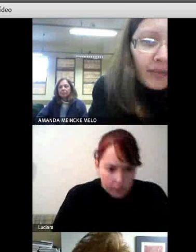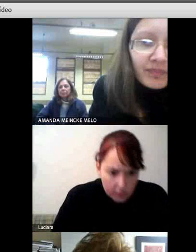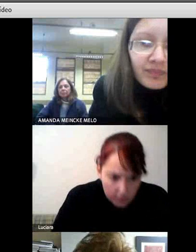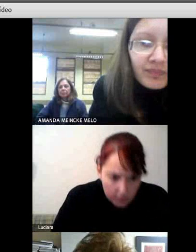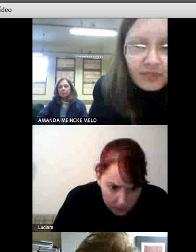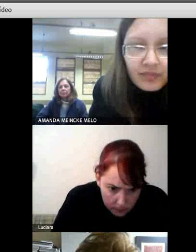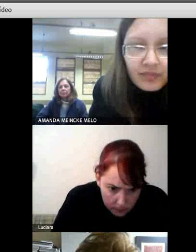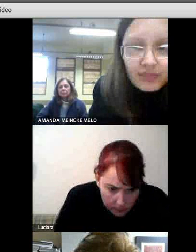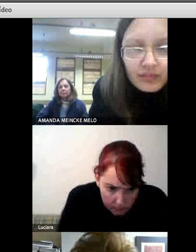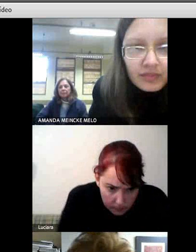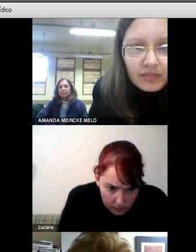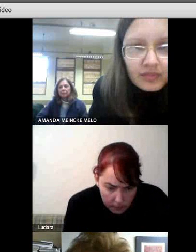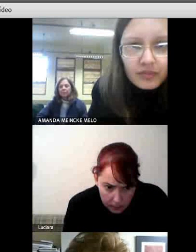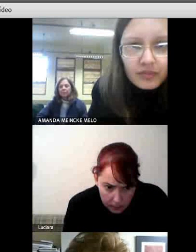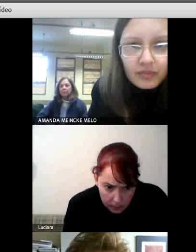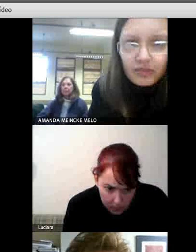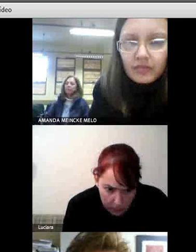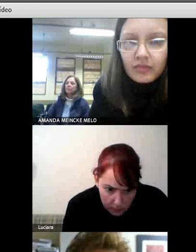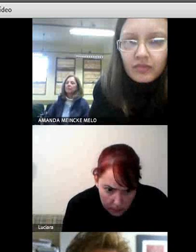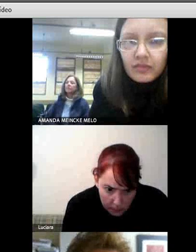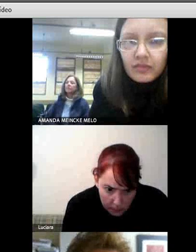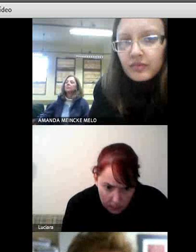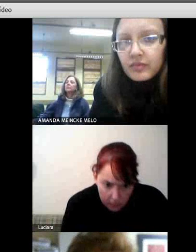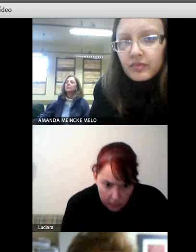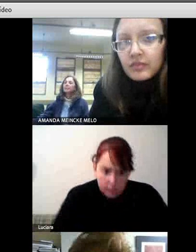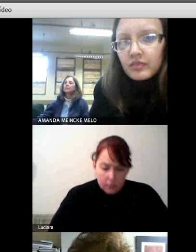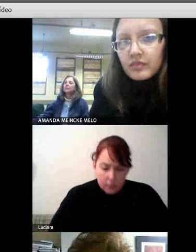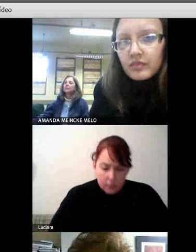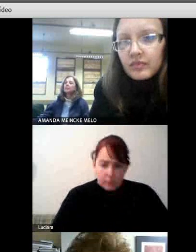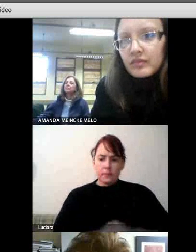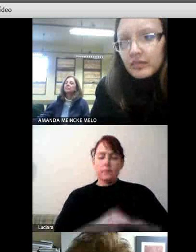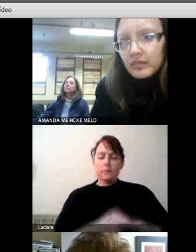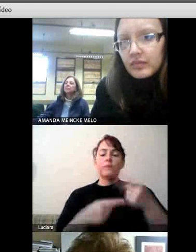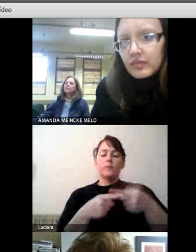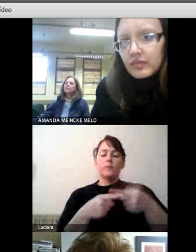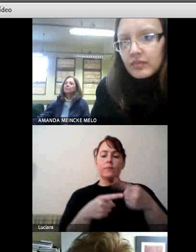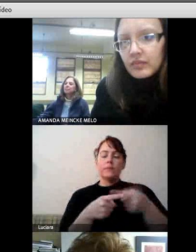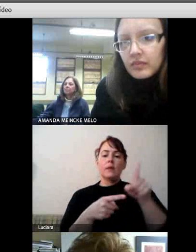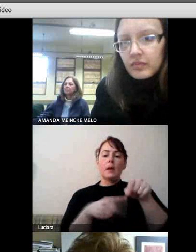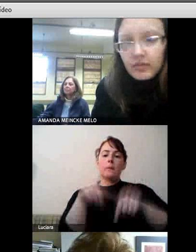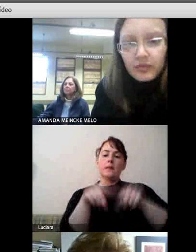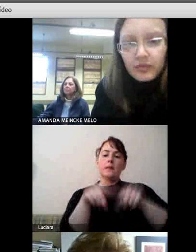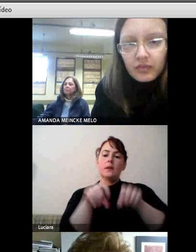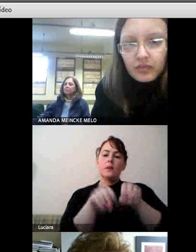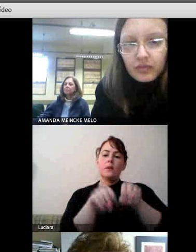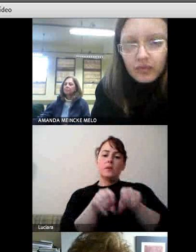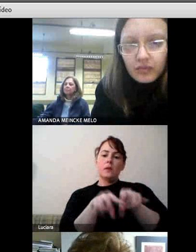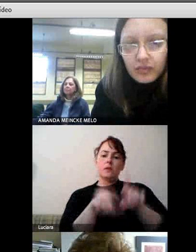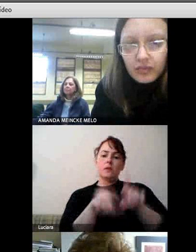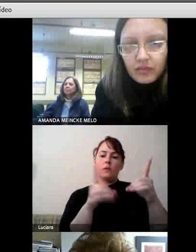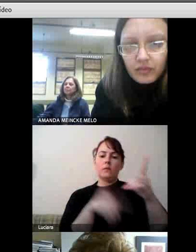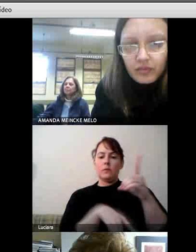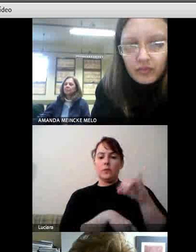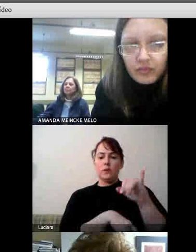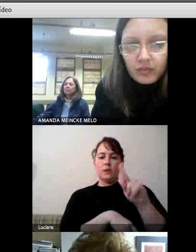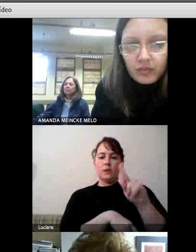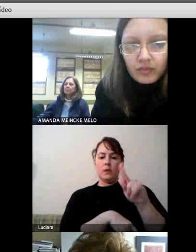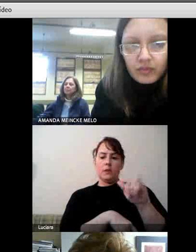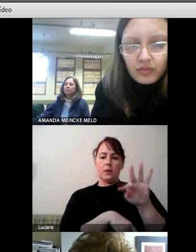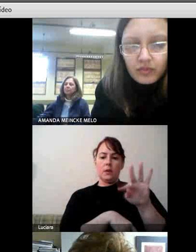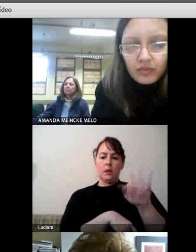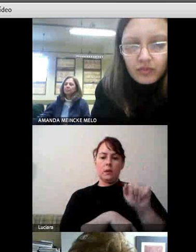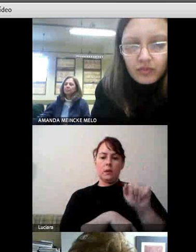querido, o Luiz Brudner vai ajudar, espera um pouquinho, vai ajudar lá em Bagé, a equipe